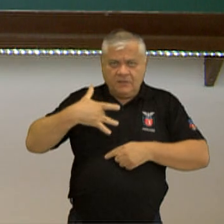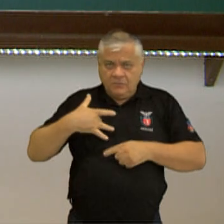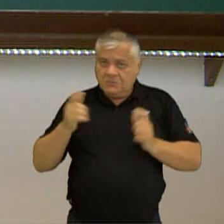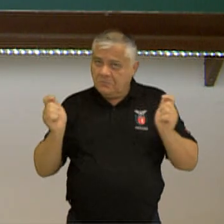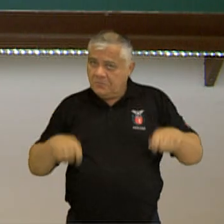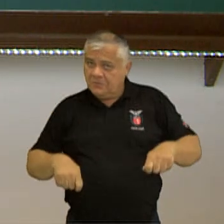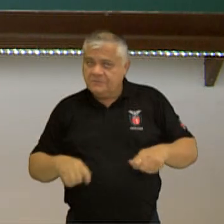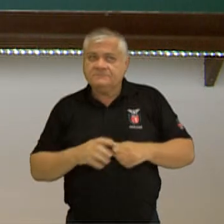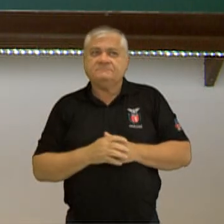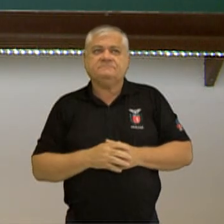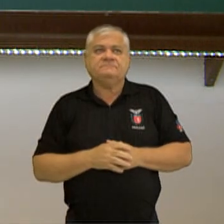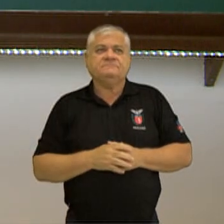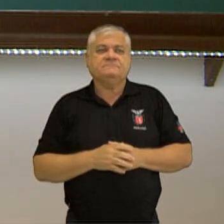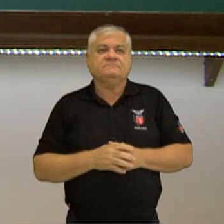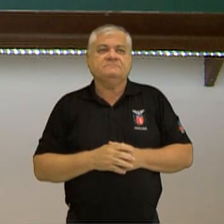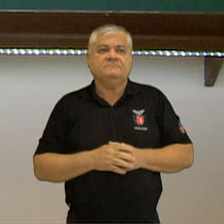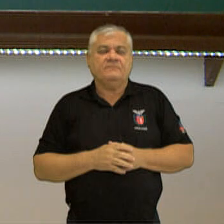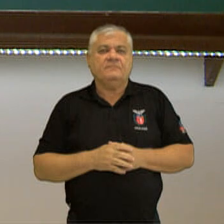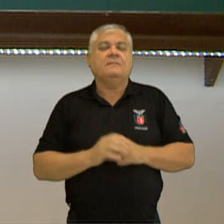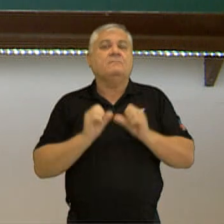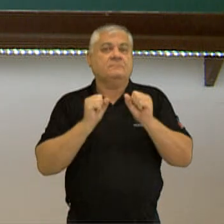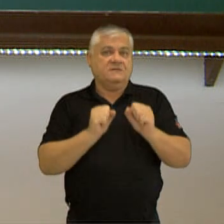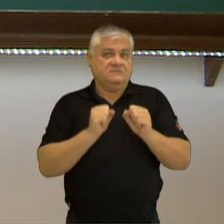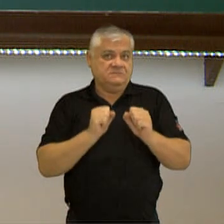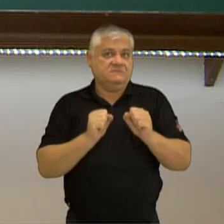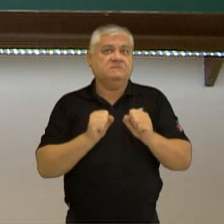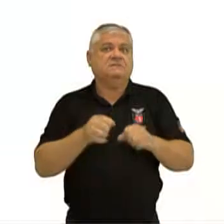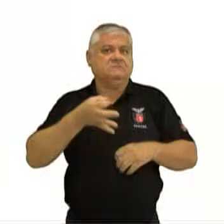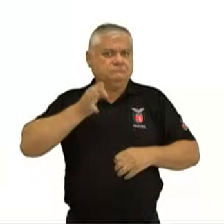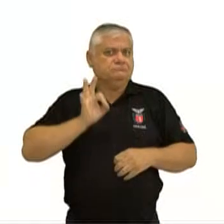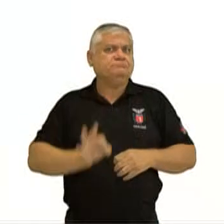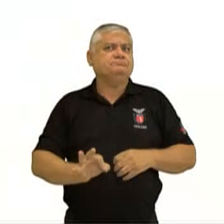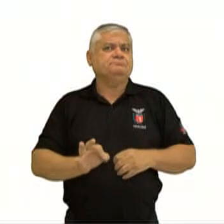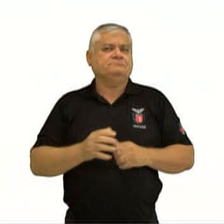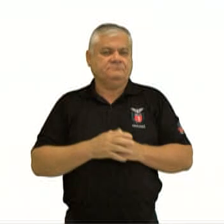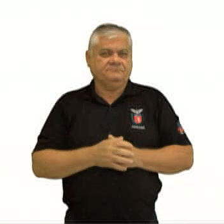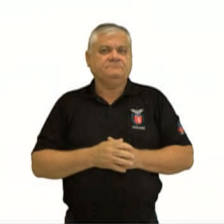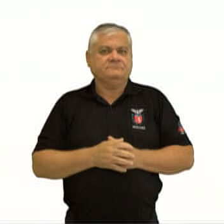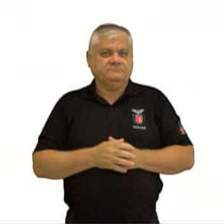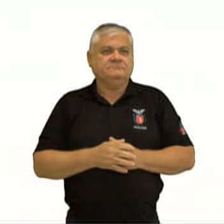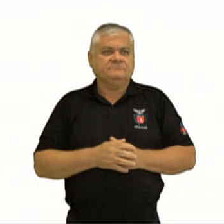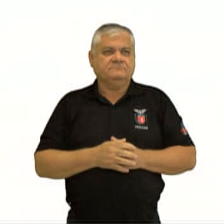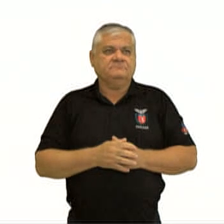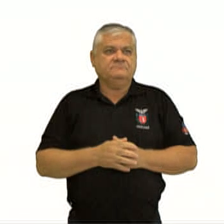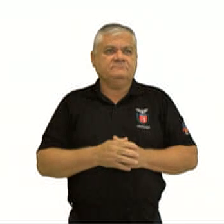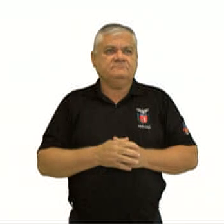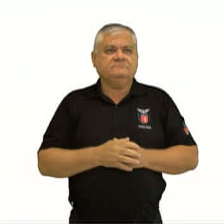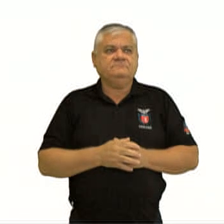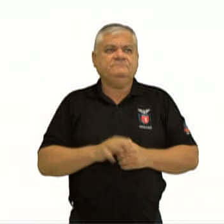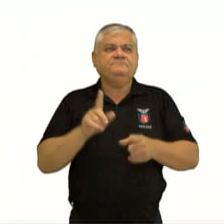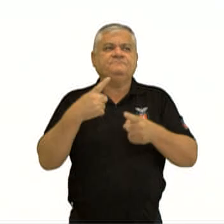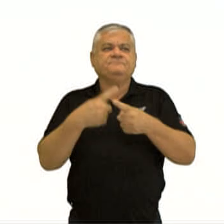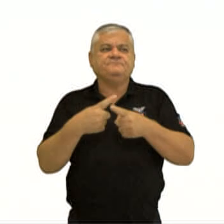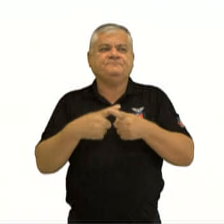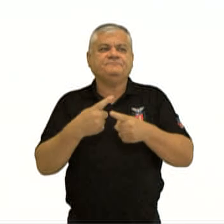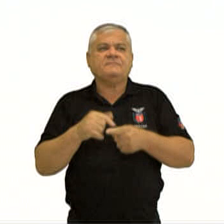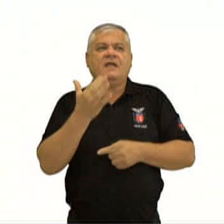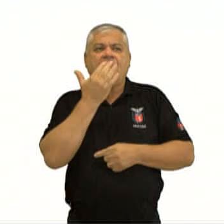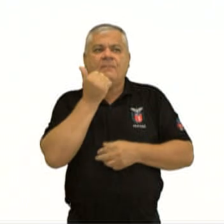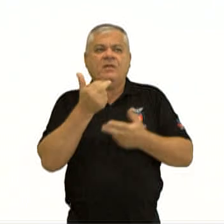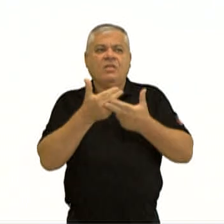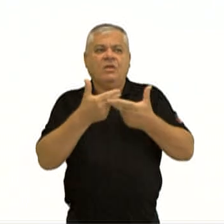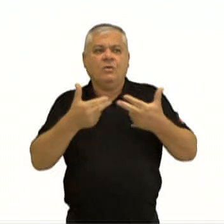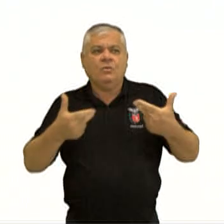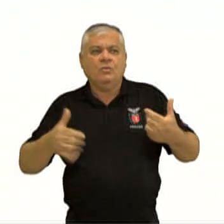vamos ver se você sabe. Pode sim, com certeza. Eu sabia que você sabia, né? Porque alguns alimentos como